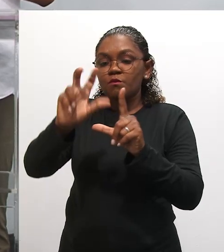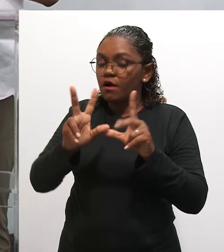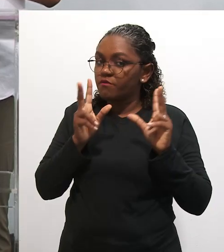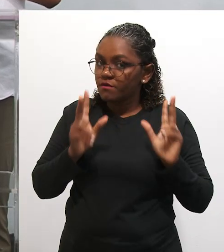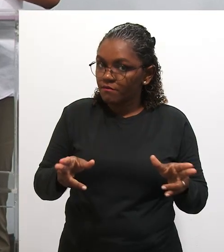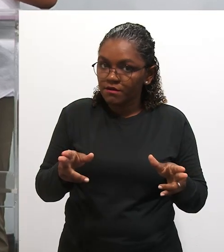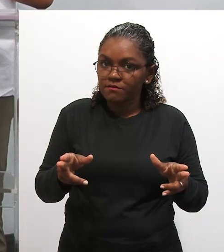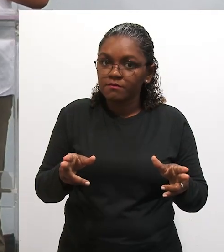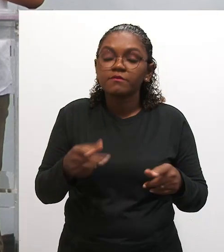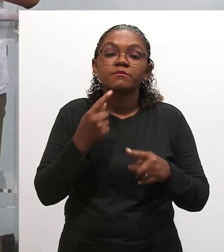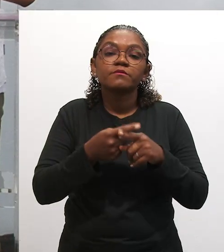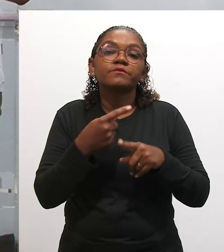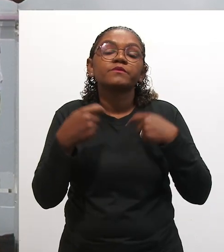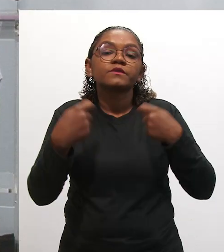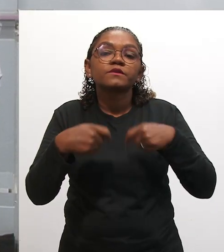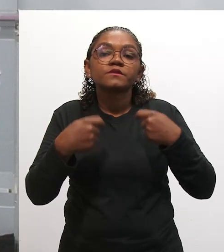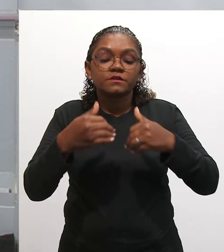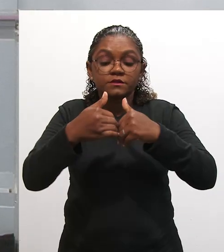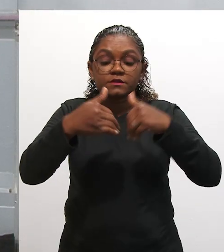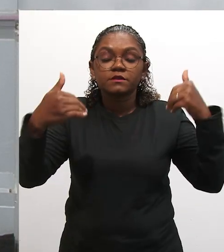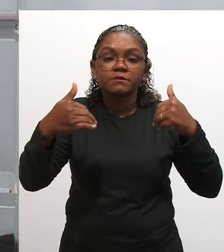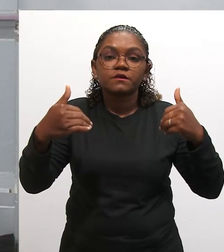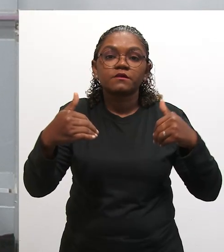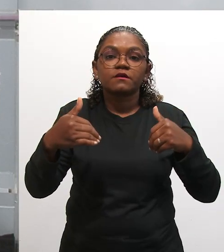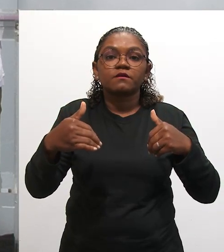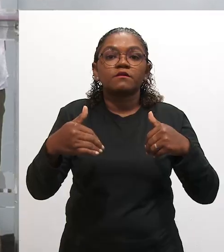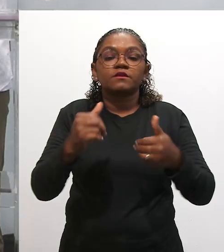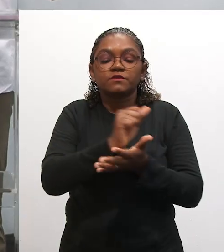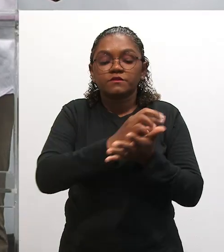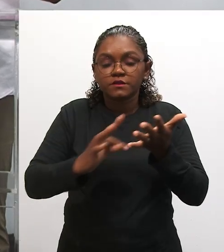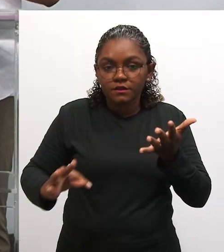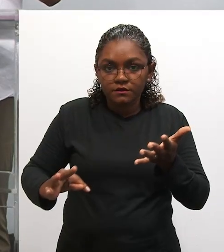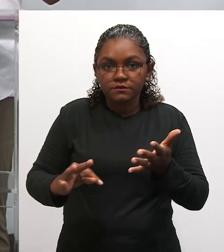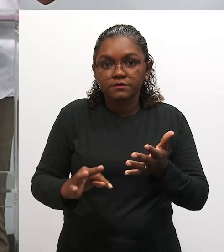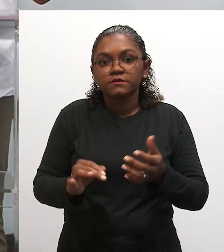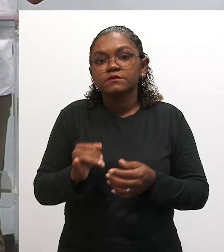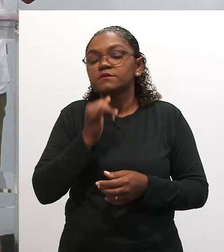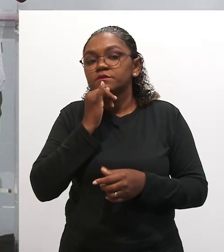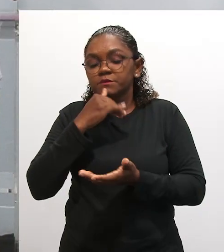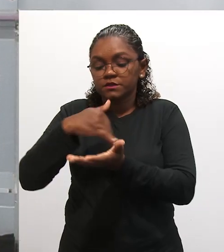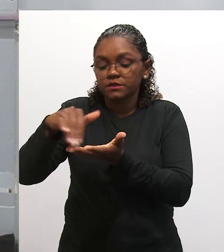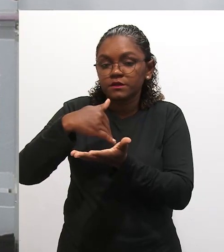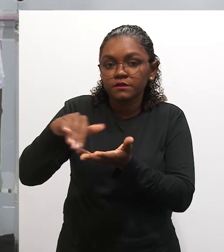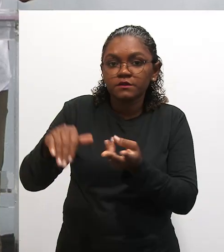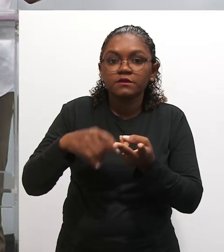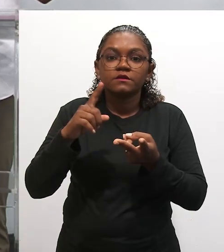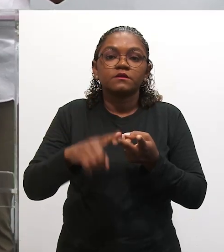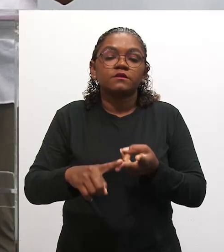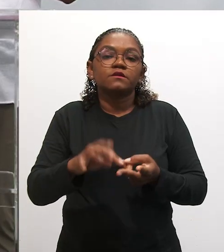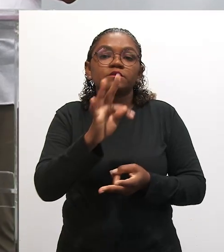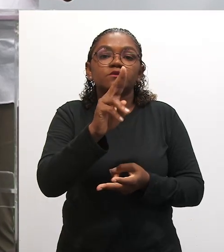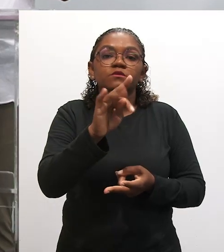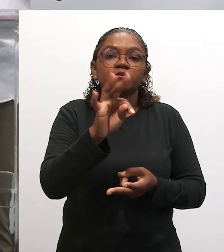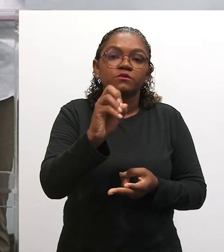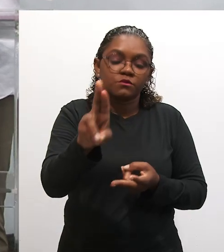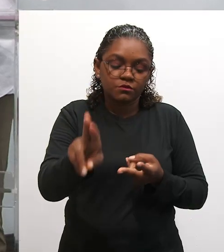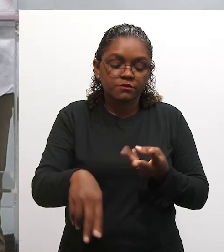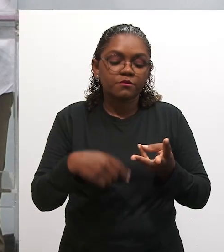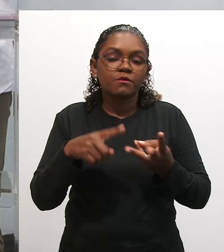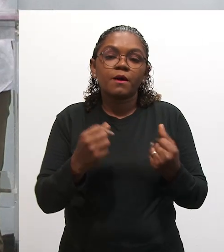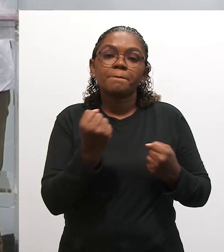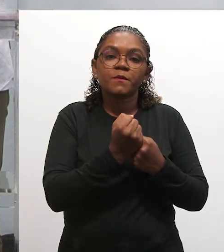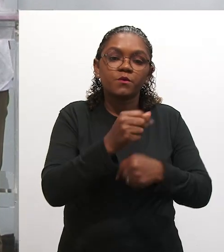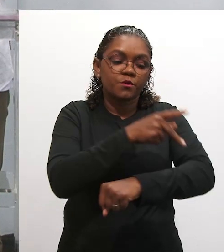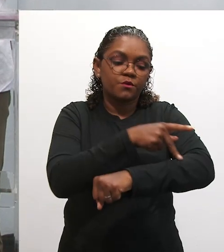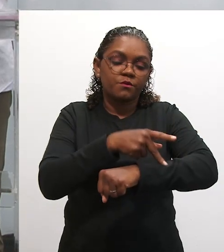Nós precisamos de descentralizar essas atividades, seja ela com a secretaria, seja elas com tutores, seja ela com